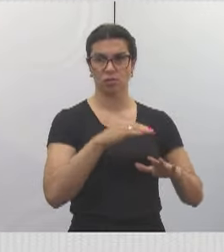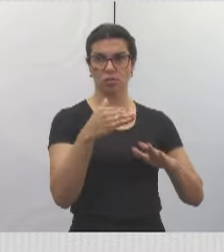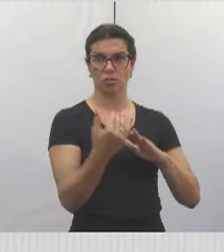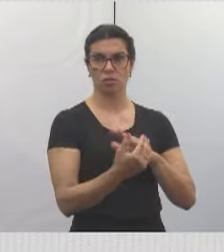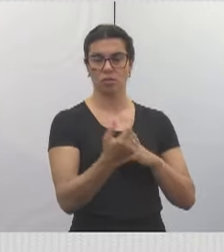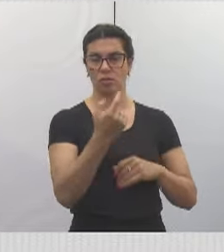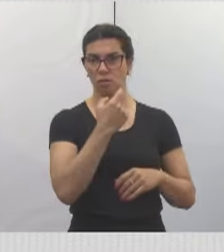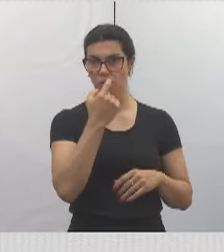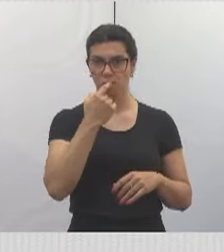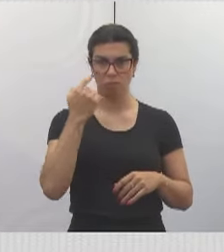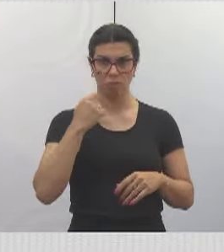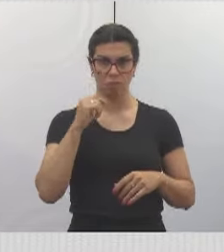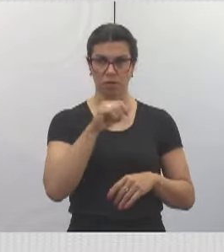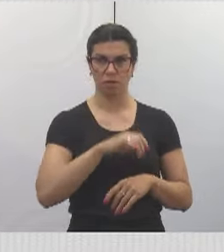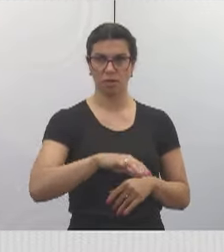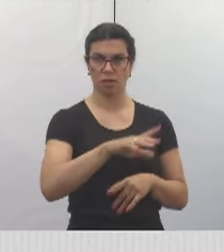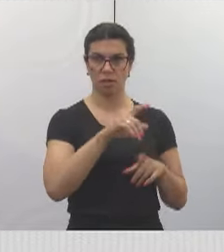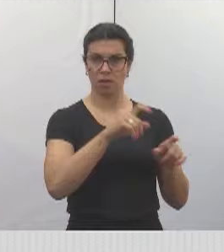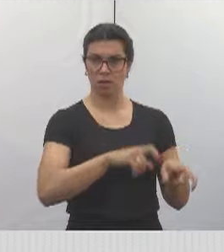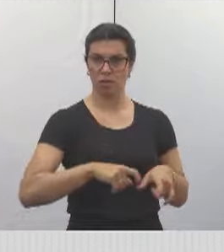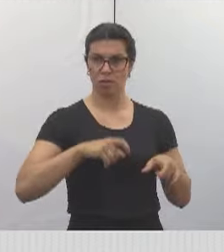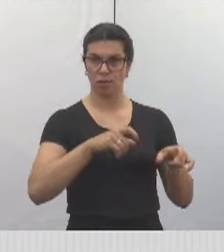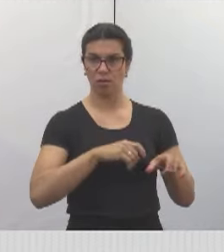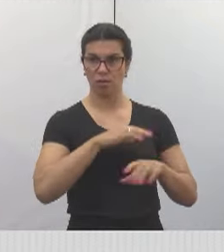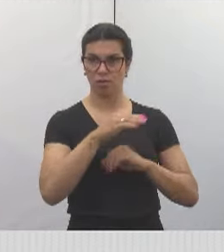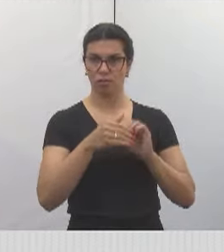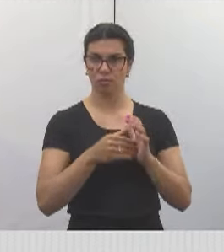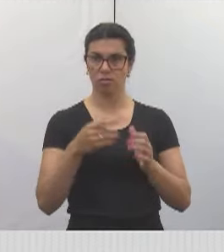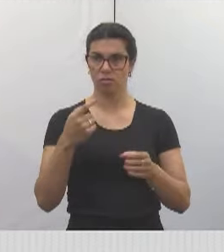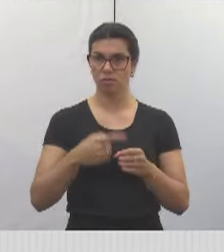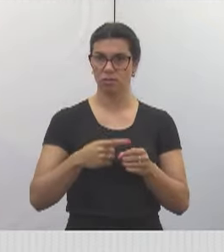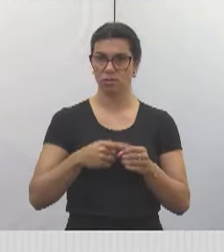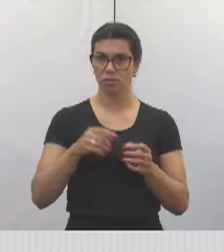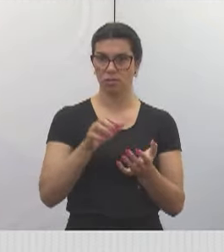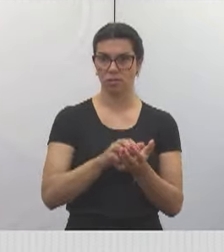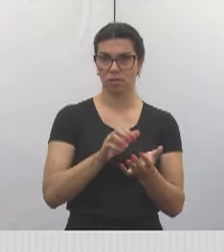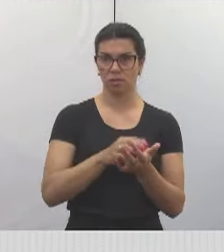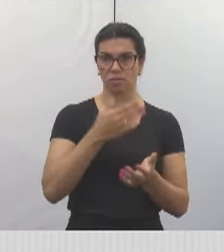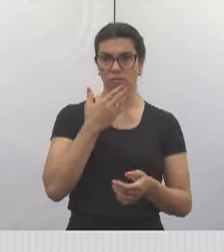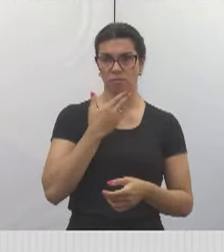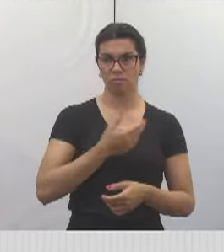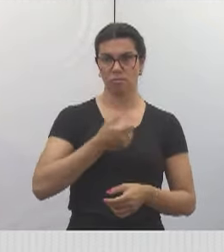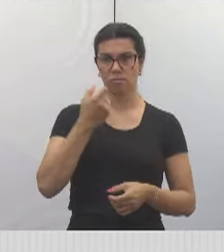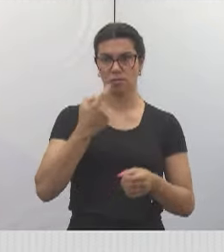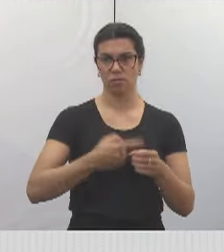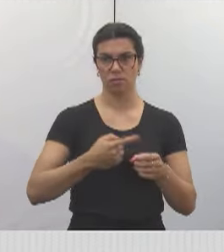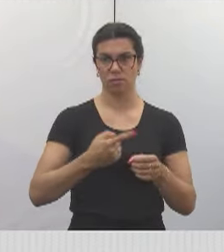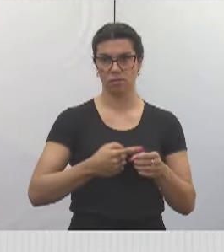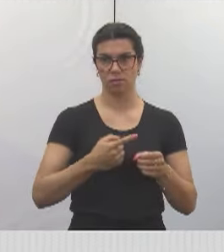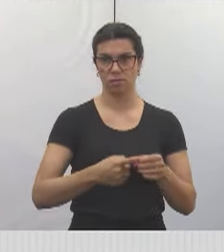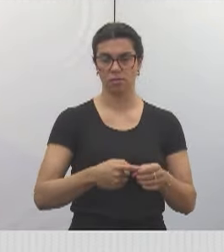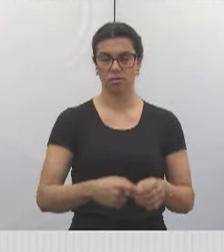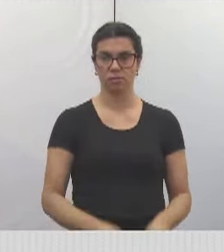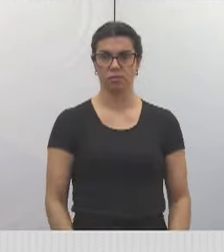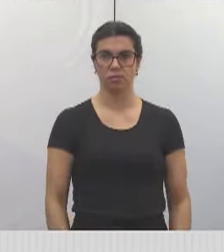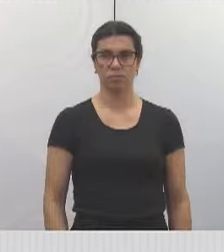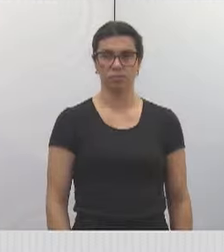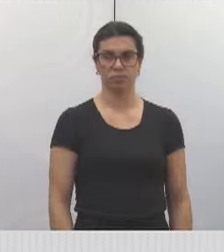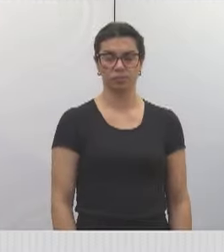rural e toda a cidade de Jacareí, para nós fazer a melhor cidade do Vale do Paraíba, que se chama Jacareí.